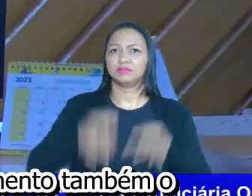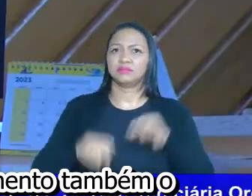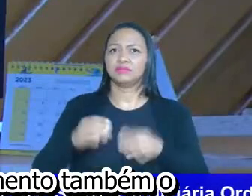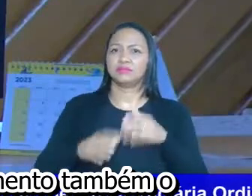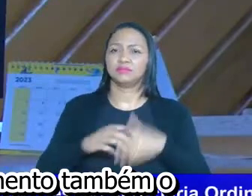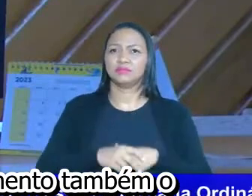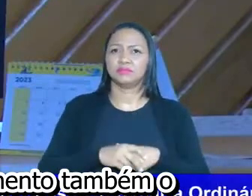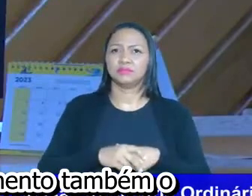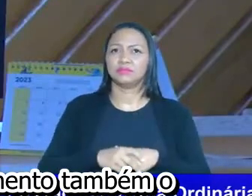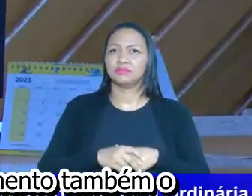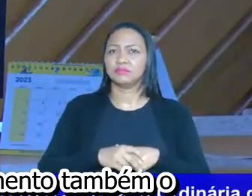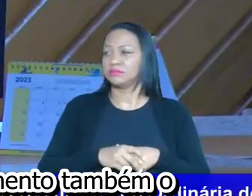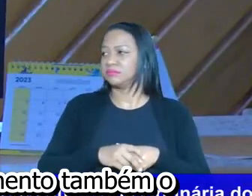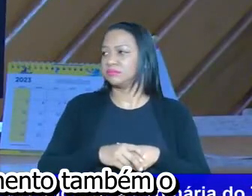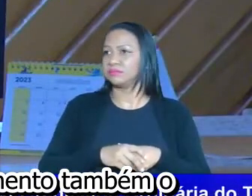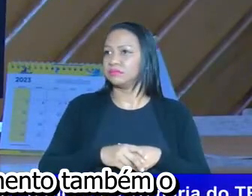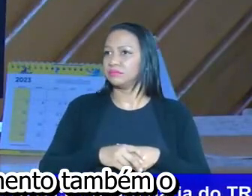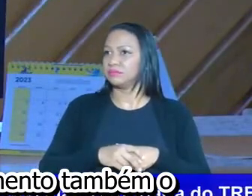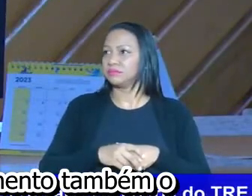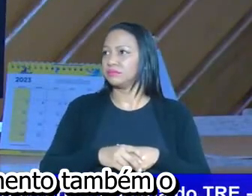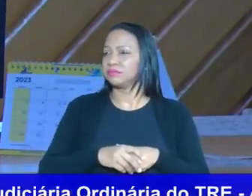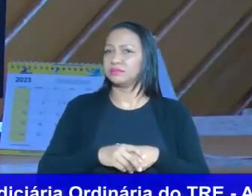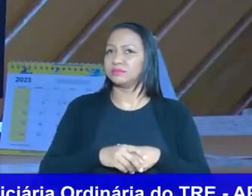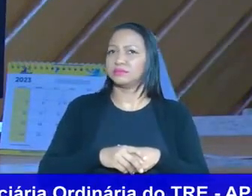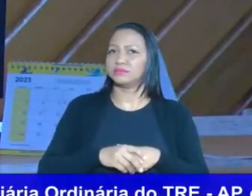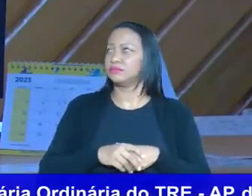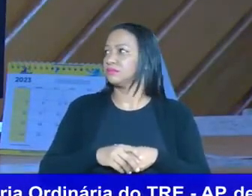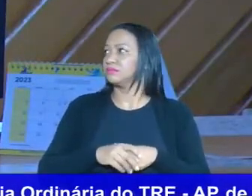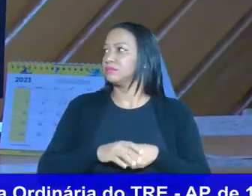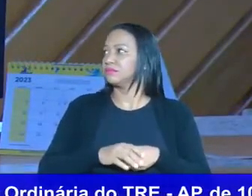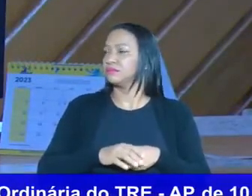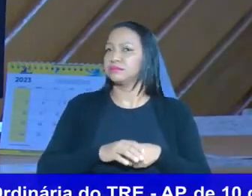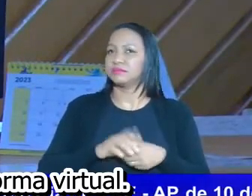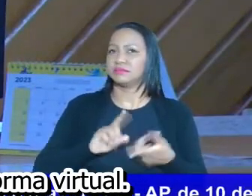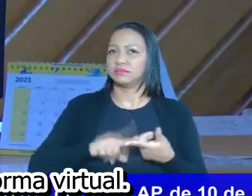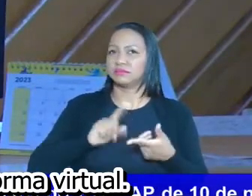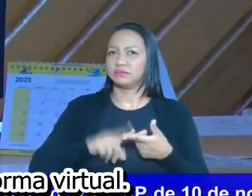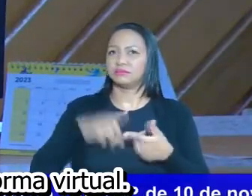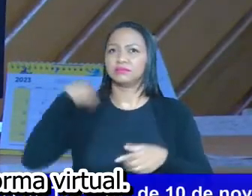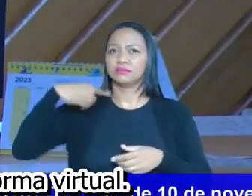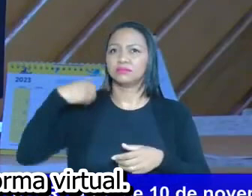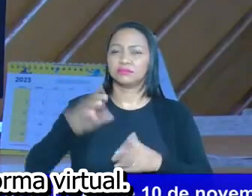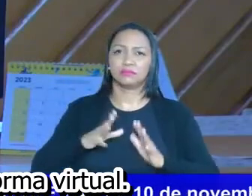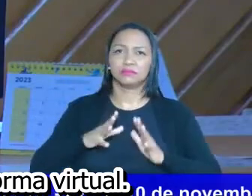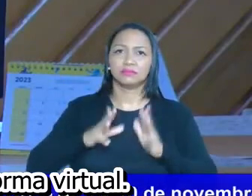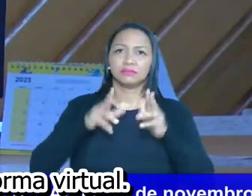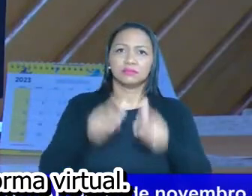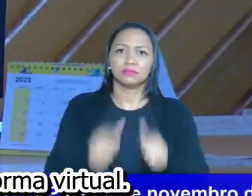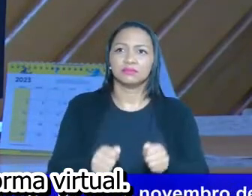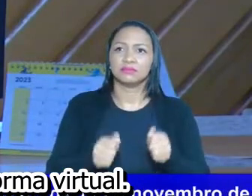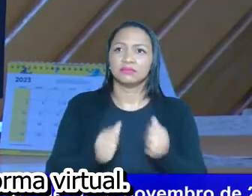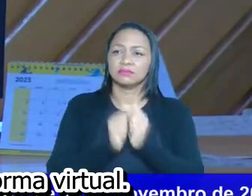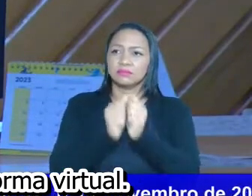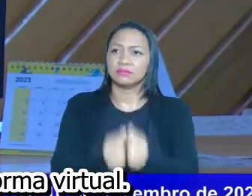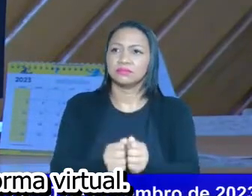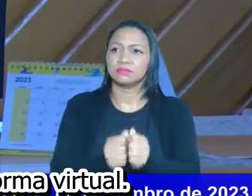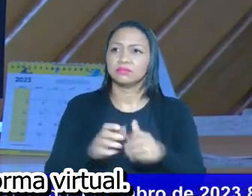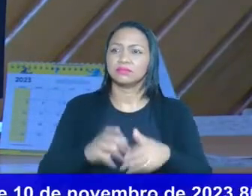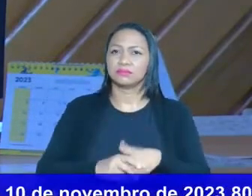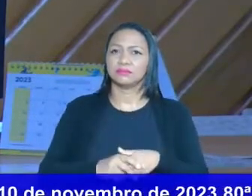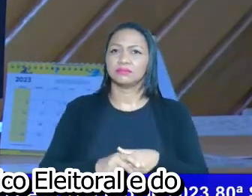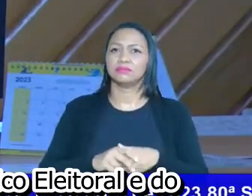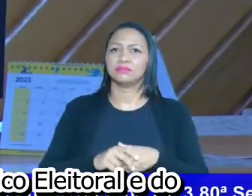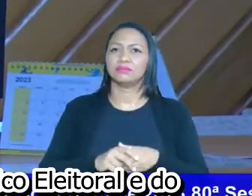demais juízes eleitorais que integram o plenário, cumprimento também o doutor advogado, todos os que nos acompanham presencialmente e de forma